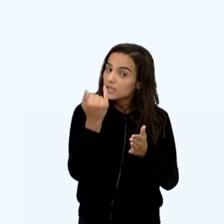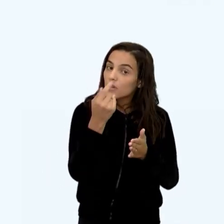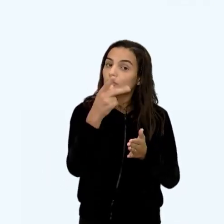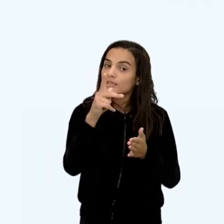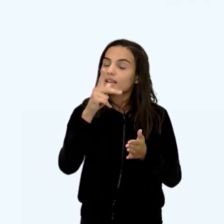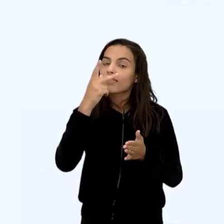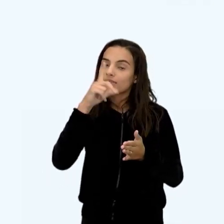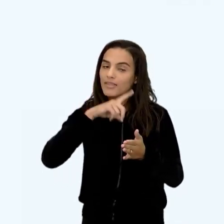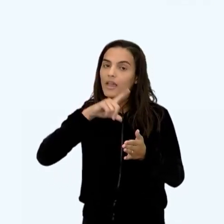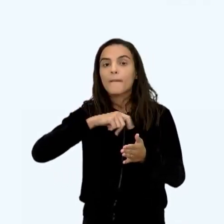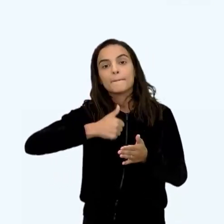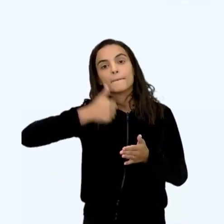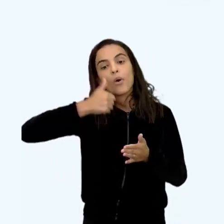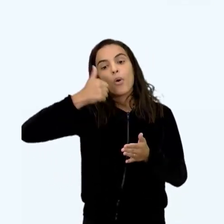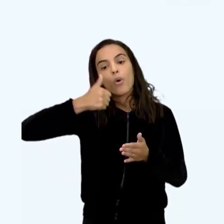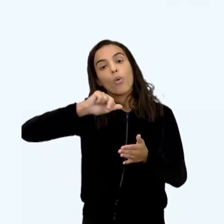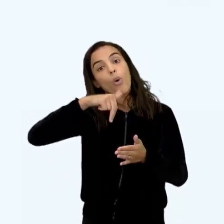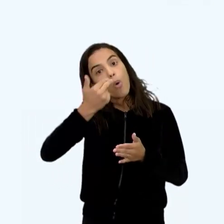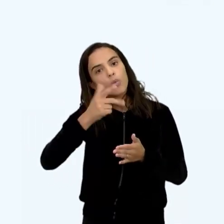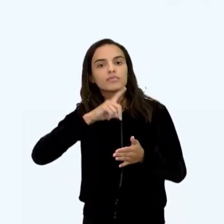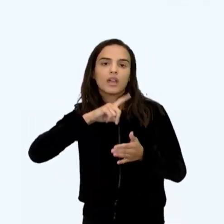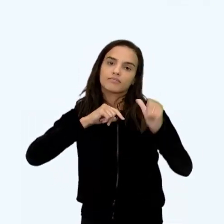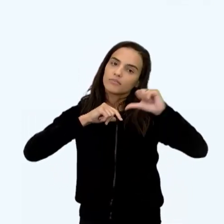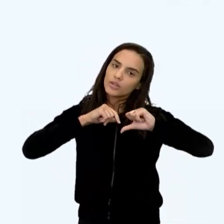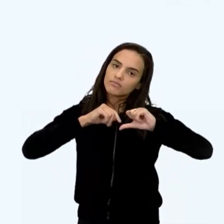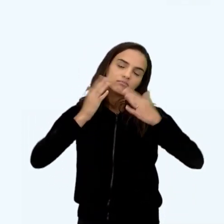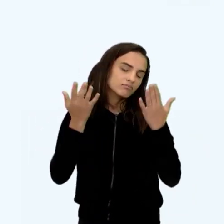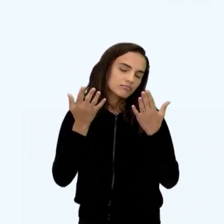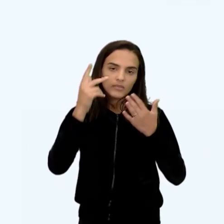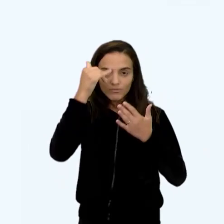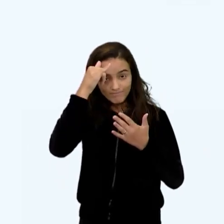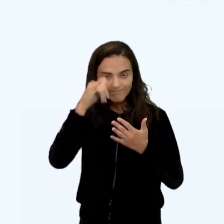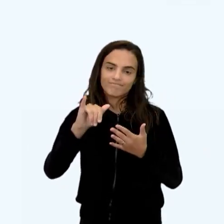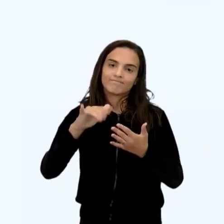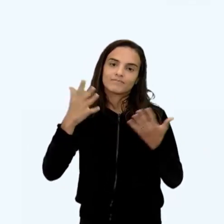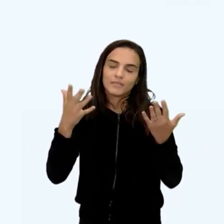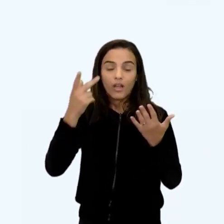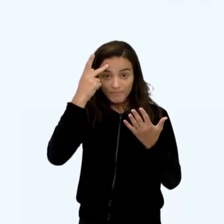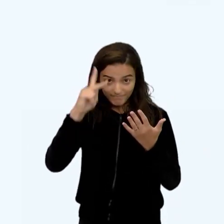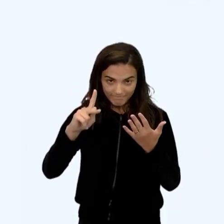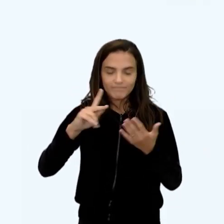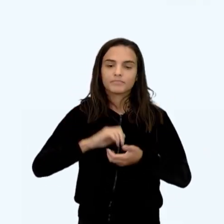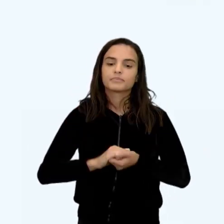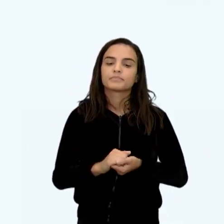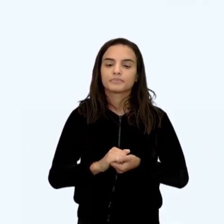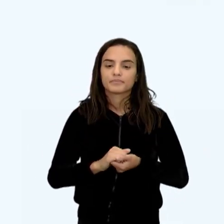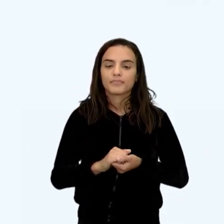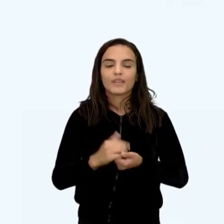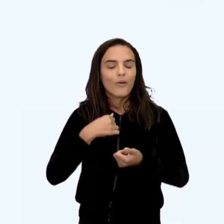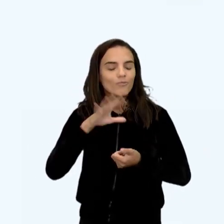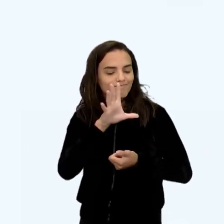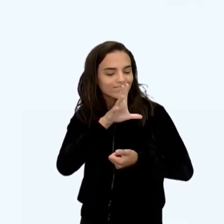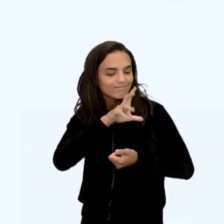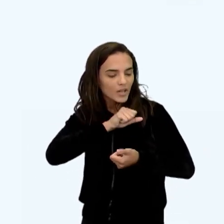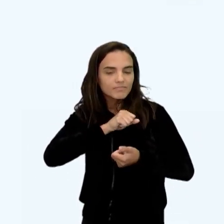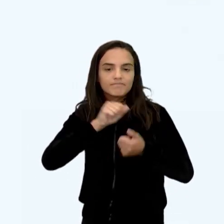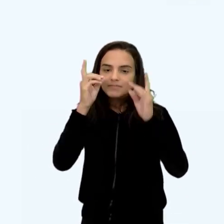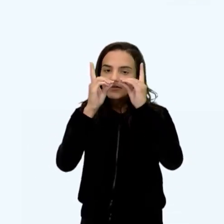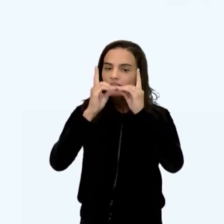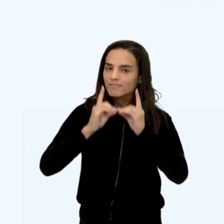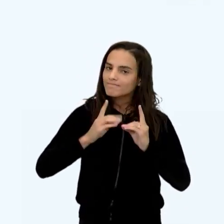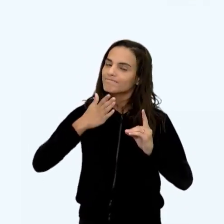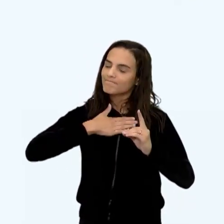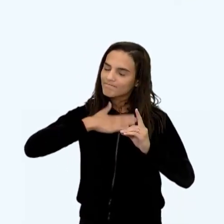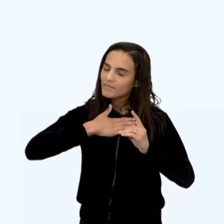bom ou se o que você tem é ruim. Eu amo ser deficiente. Eu tenho muita